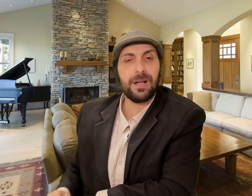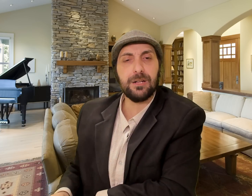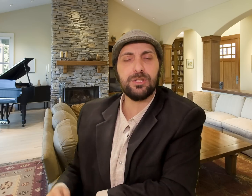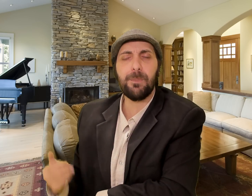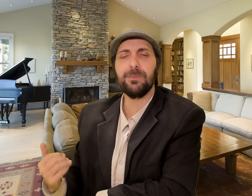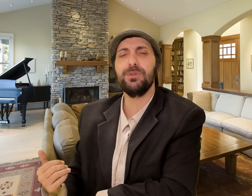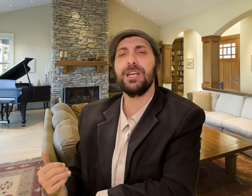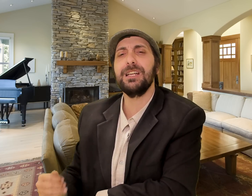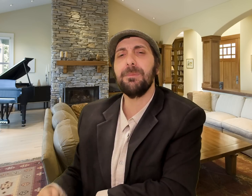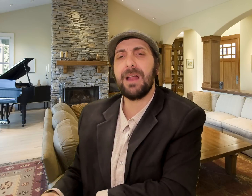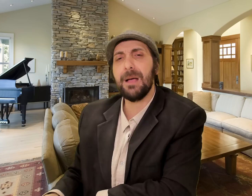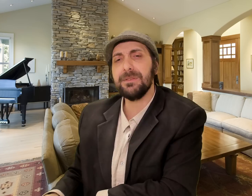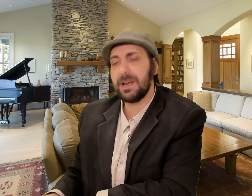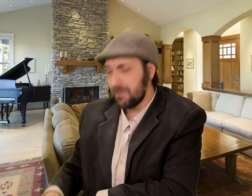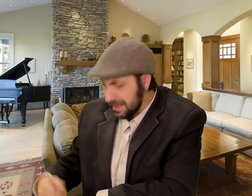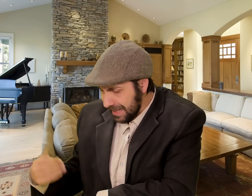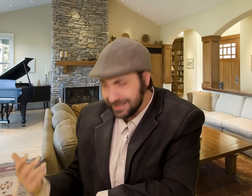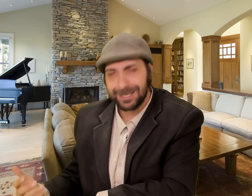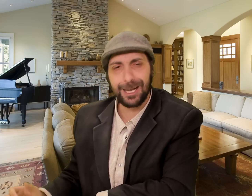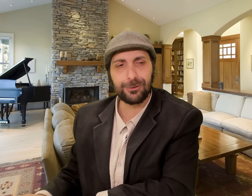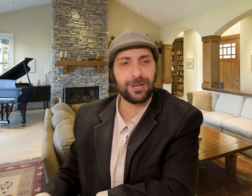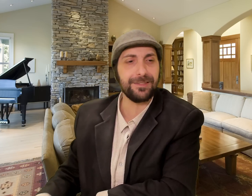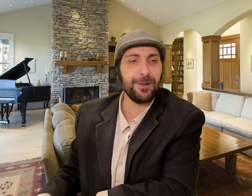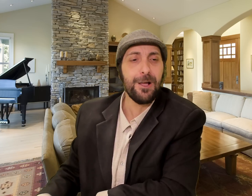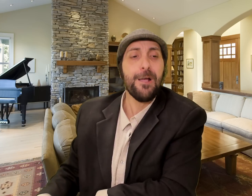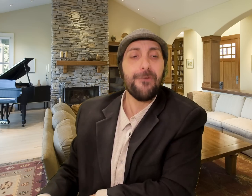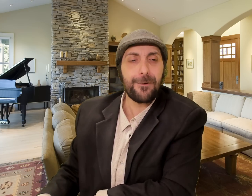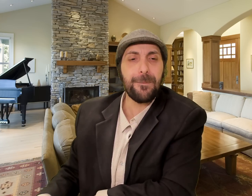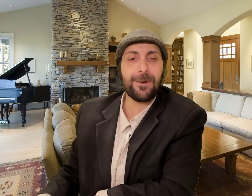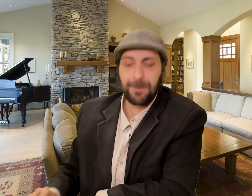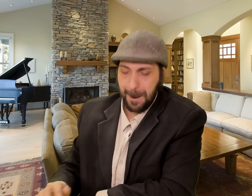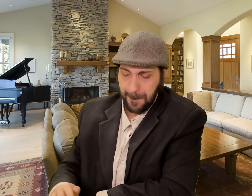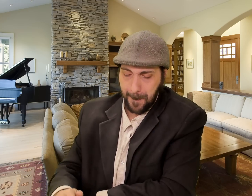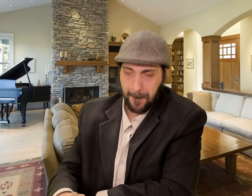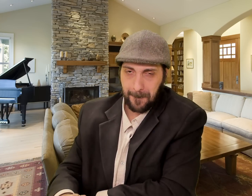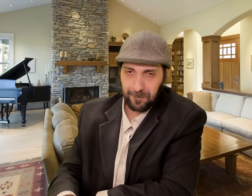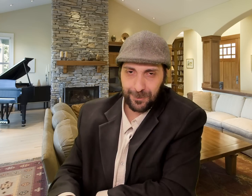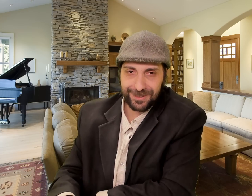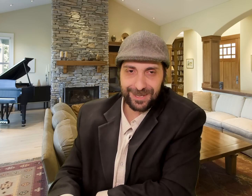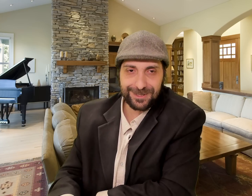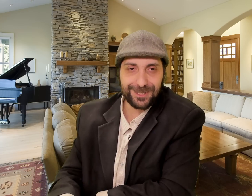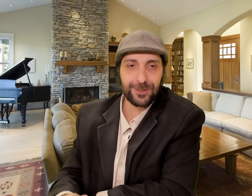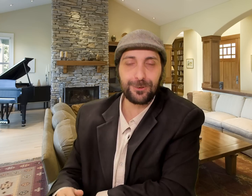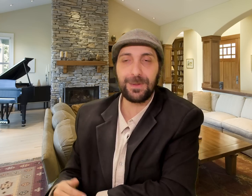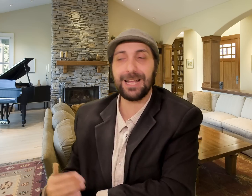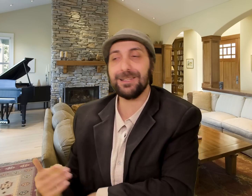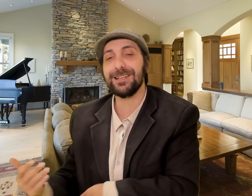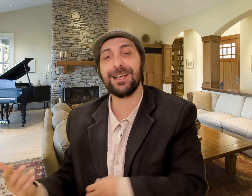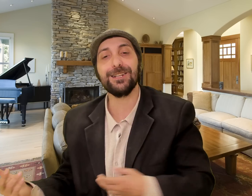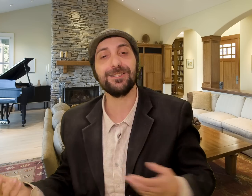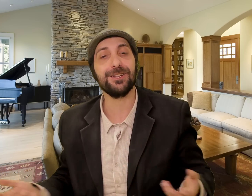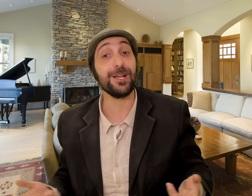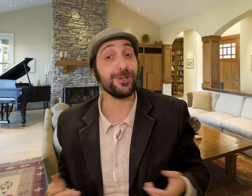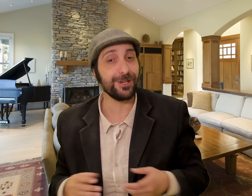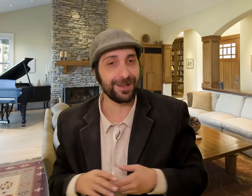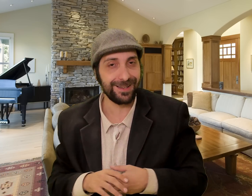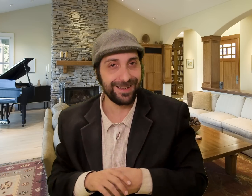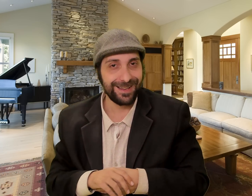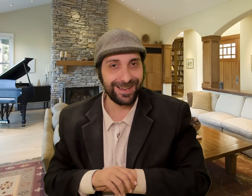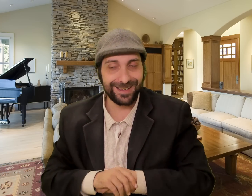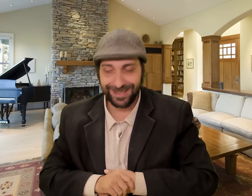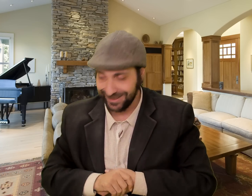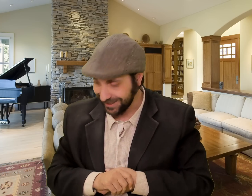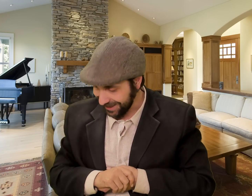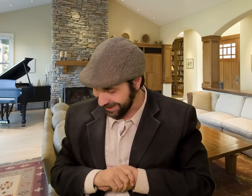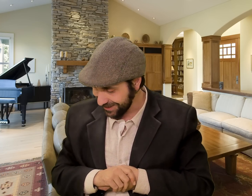a outra tá quebrando galho só para poder equilibrar miséria vai dar certo já deu vem comigo meu irmão porque é o seguinte superado essa carência de energia